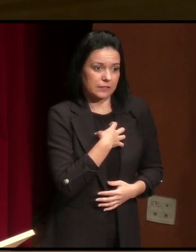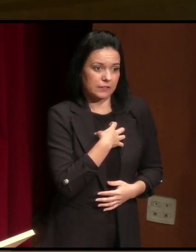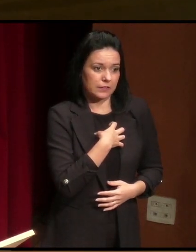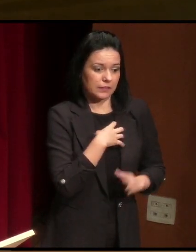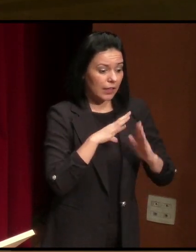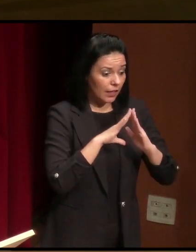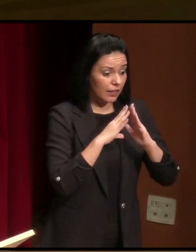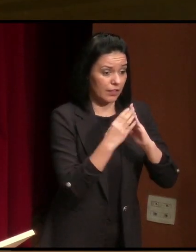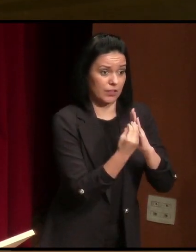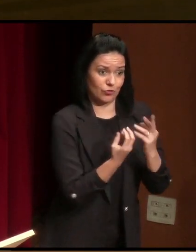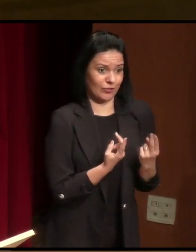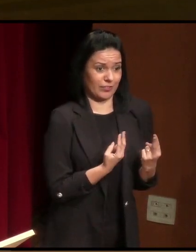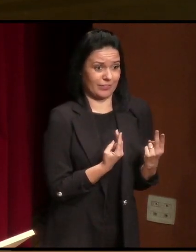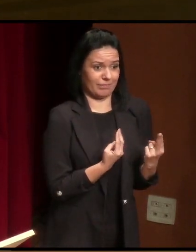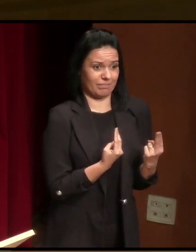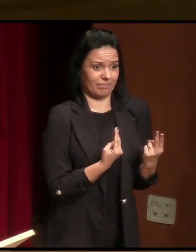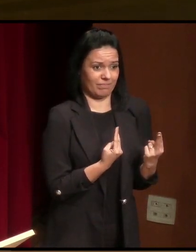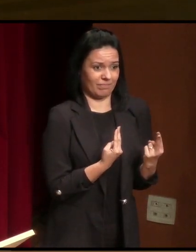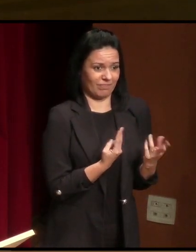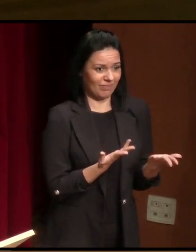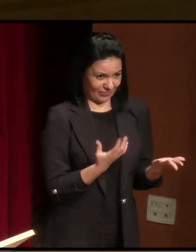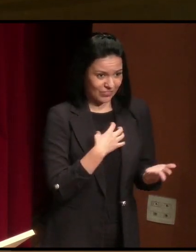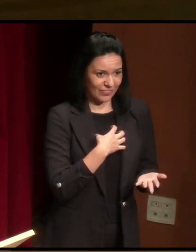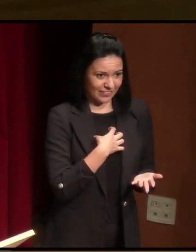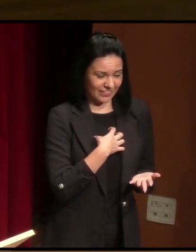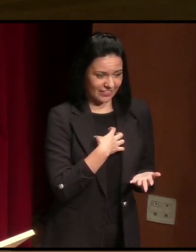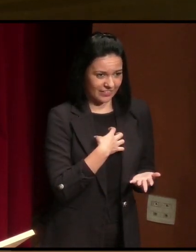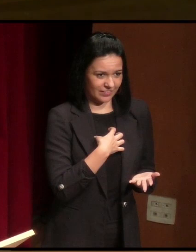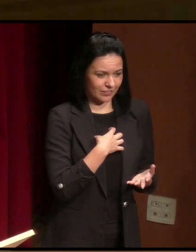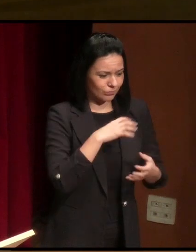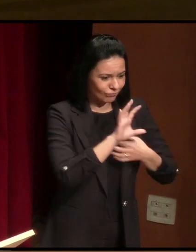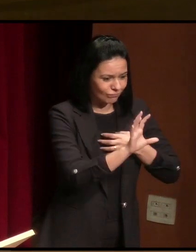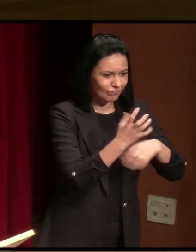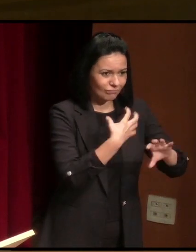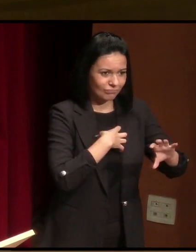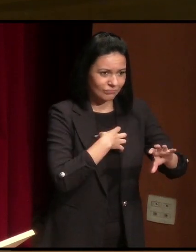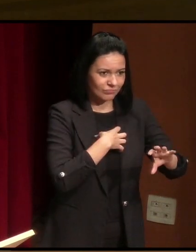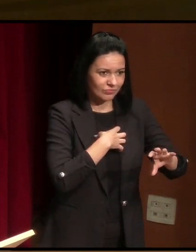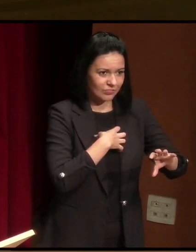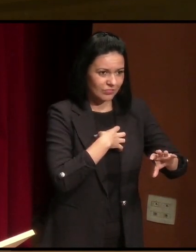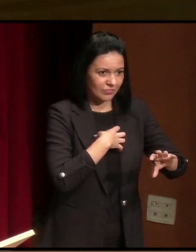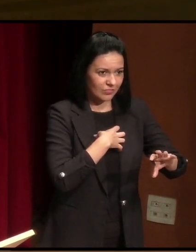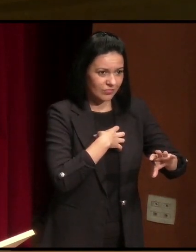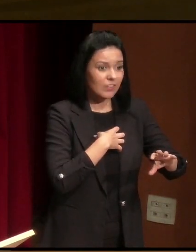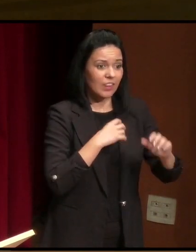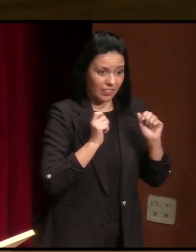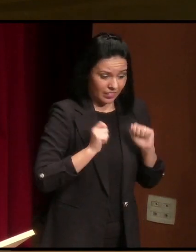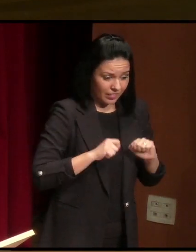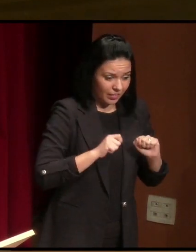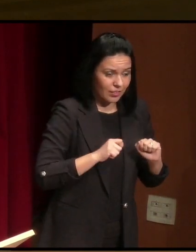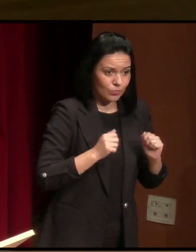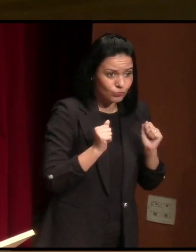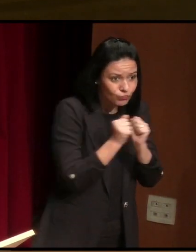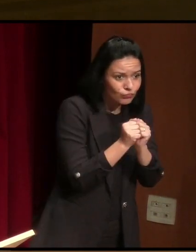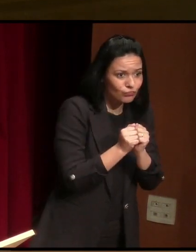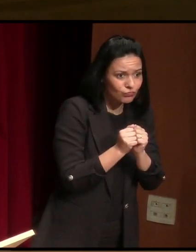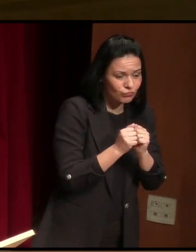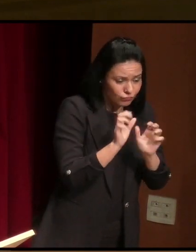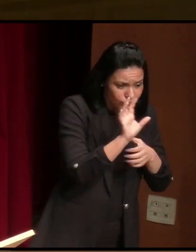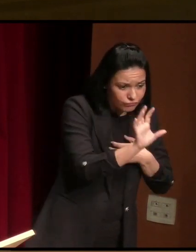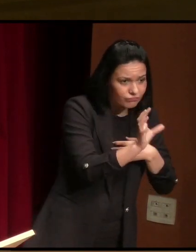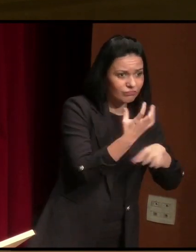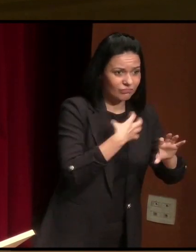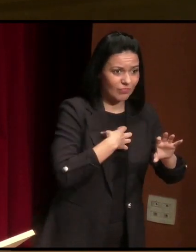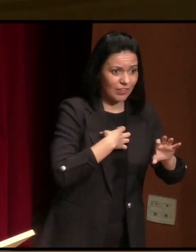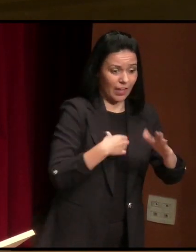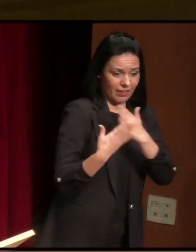na igreja. Uhum. Sabe? É o colocar a mão na massa, é a igreja se colocar no lugar do outro. E esse é o